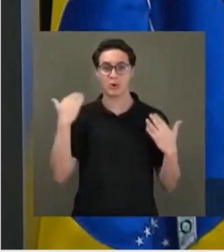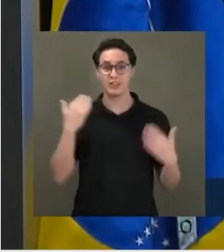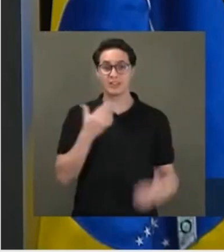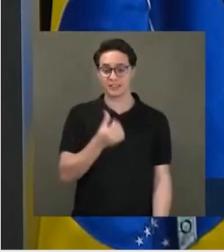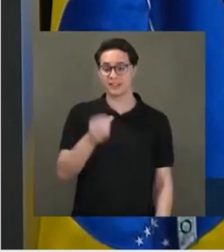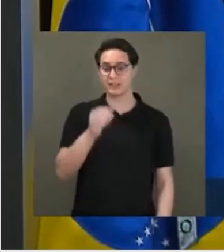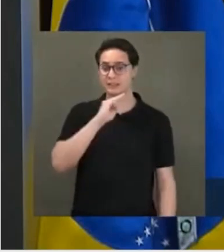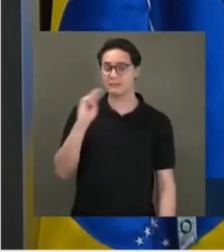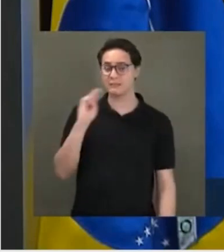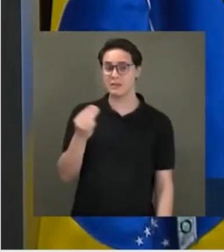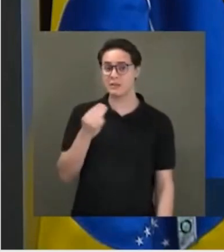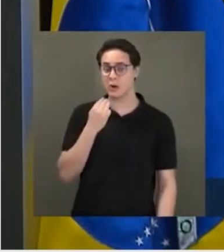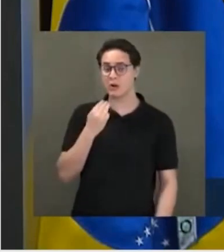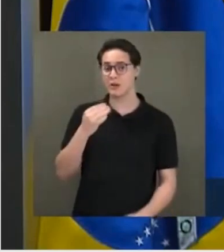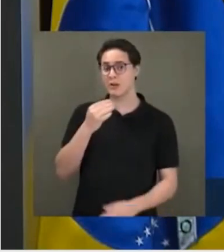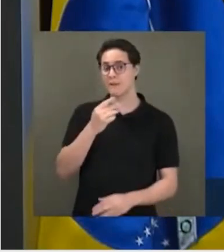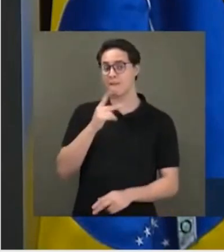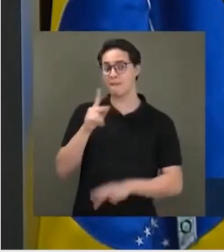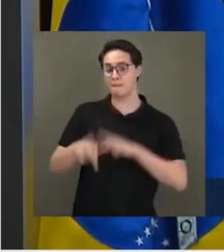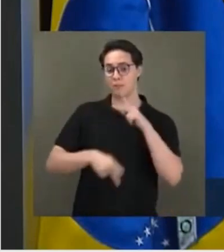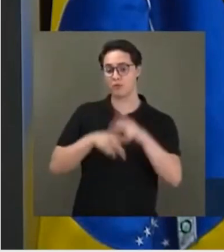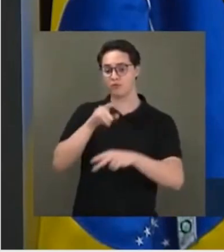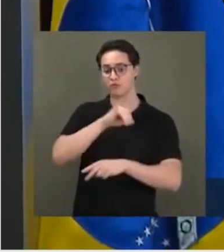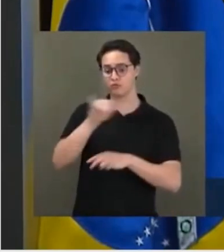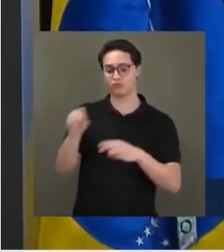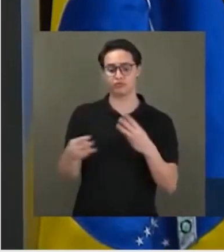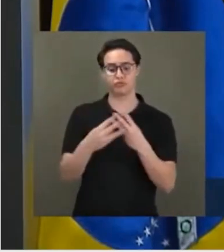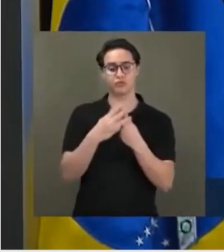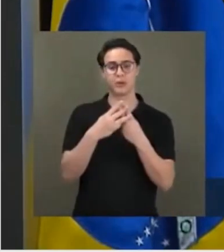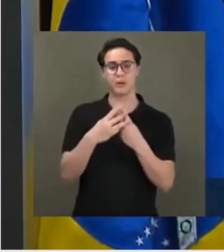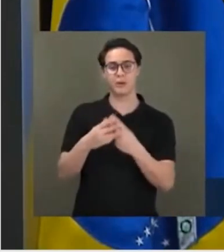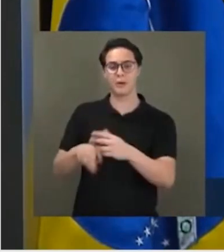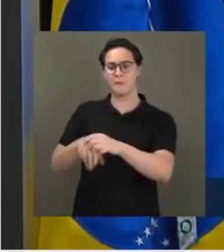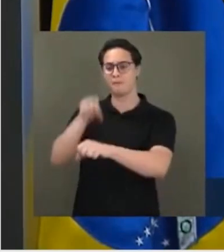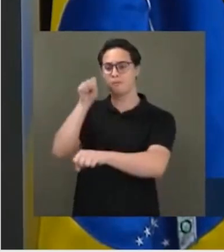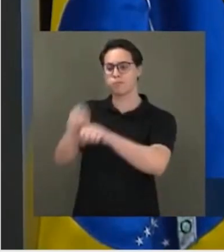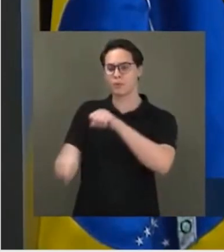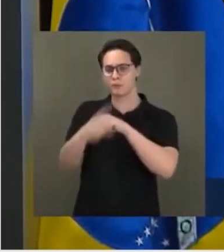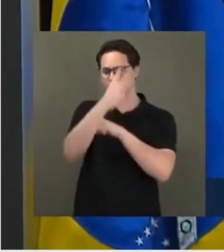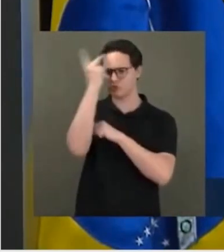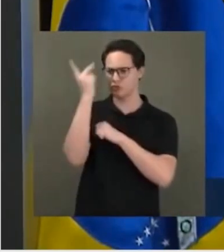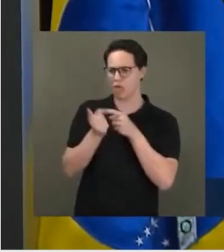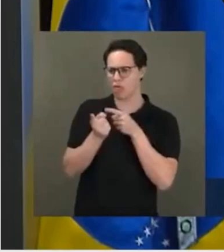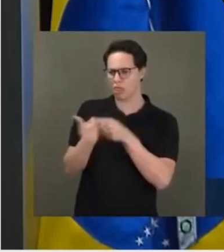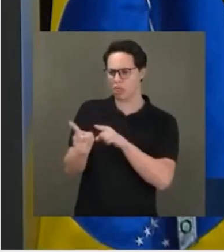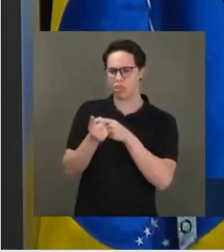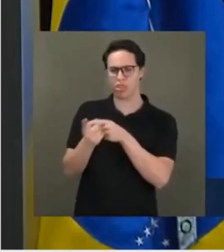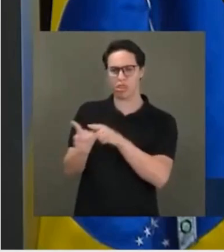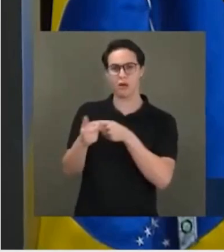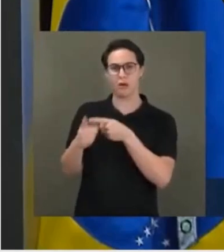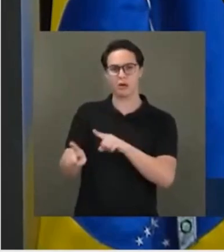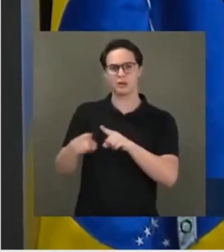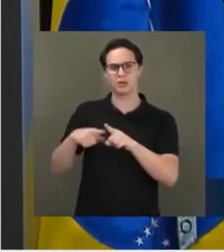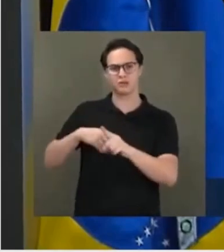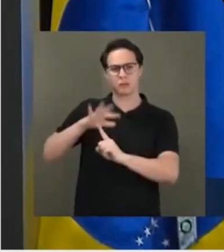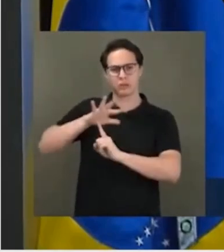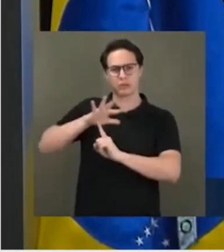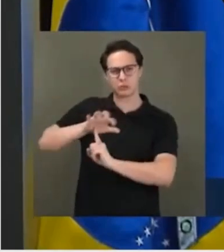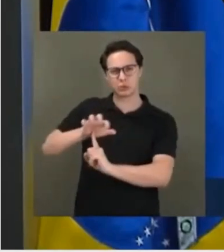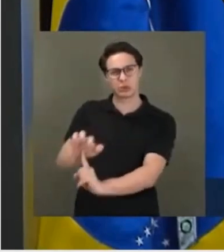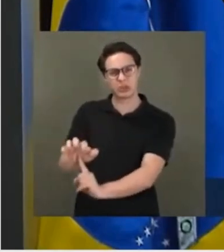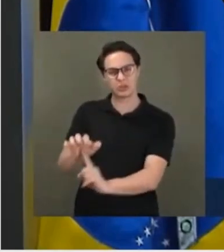milhões de judeus foram sistematicamente perseguidos torturados